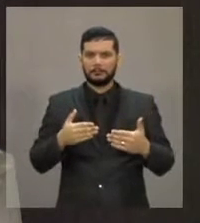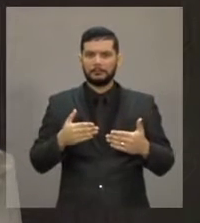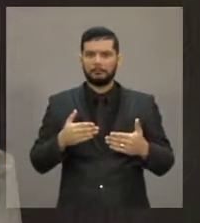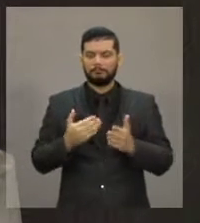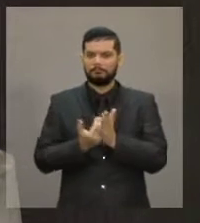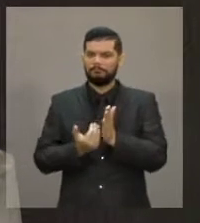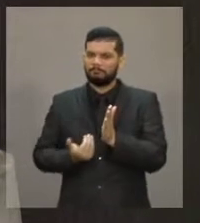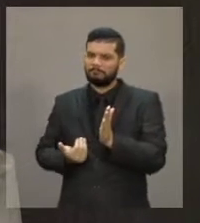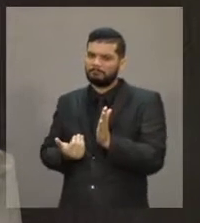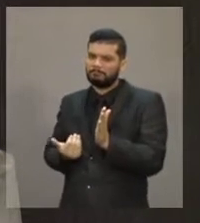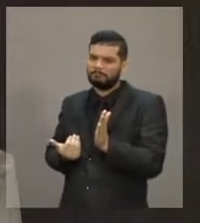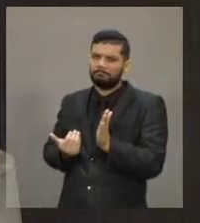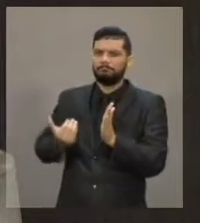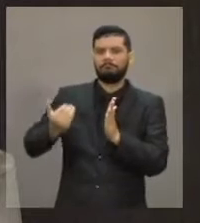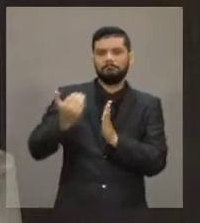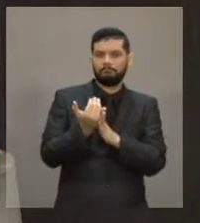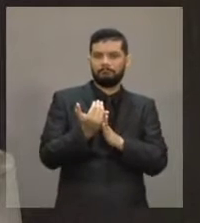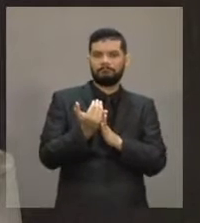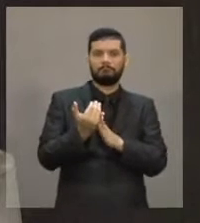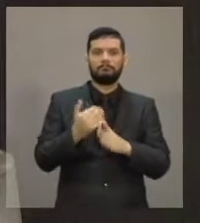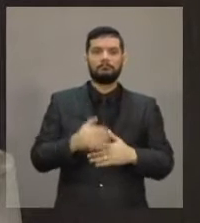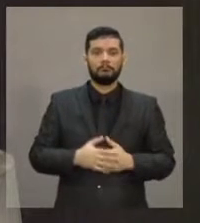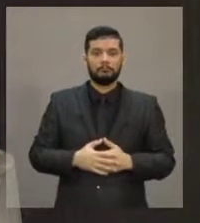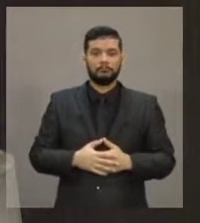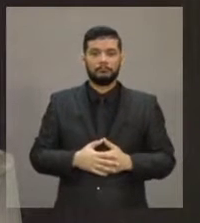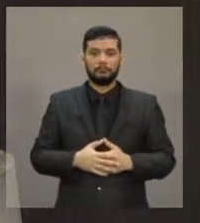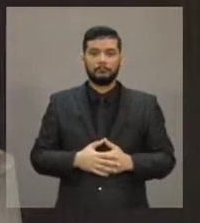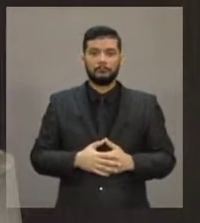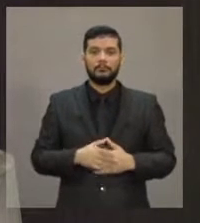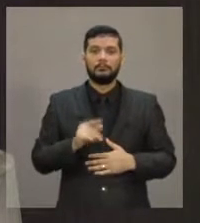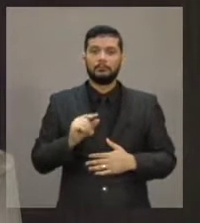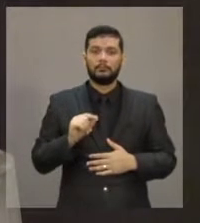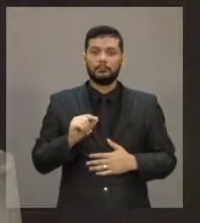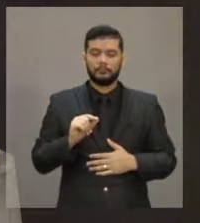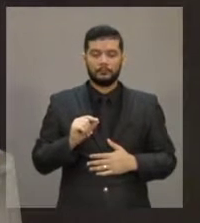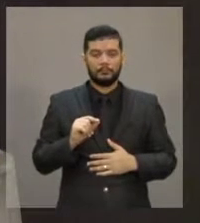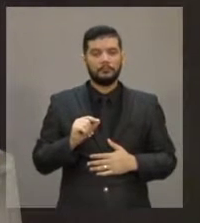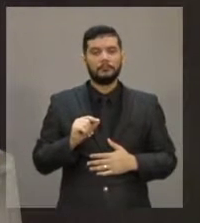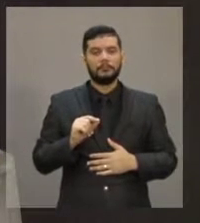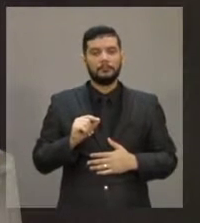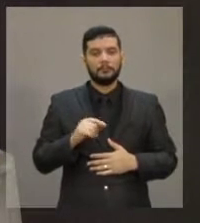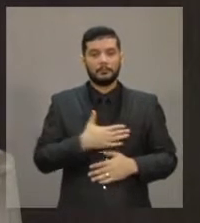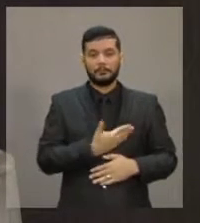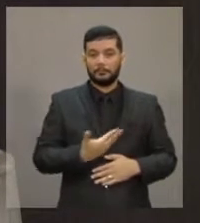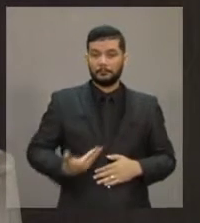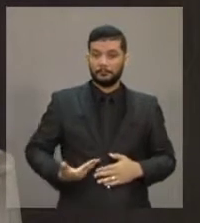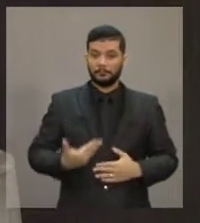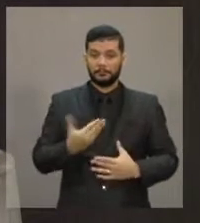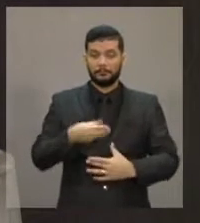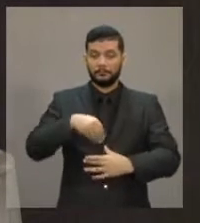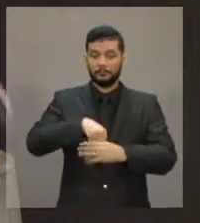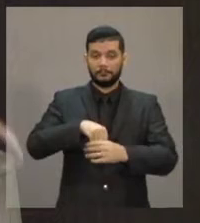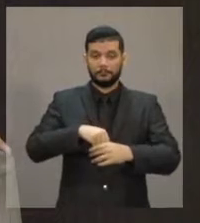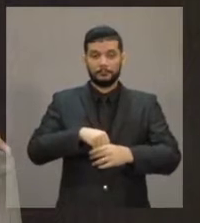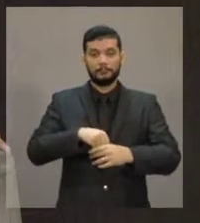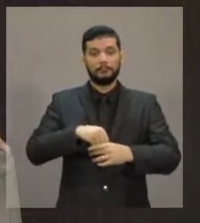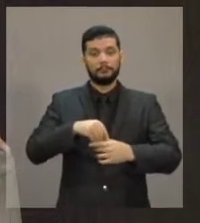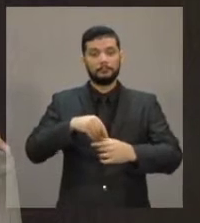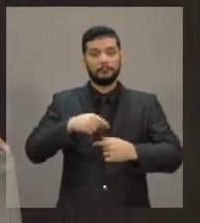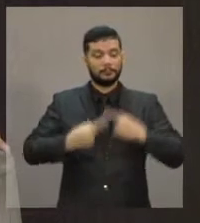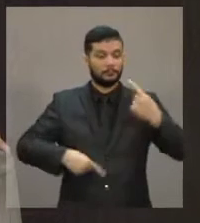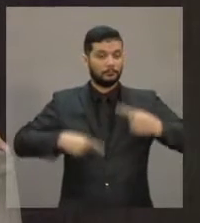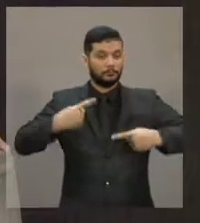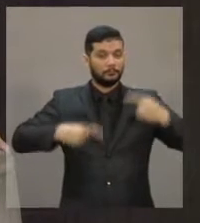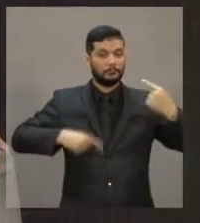aumenta, né, a sua participação, sobretudo na esfera pública, na esfera política, que, dentre outras